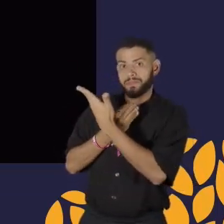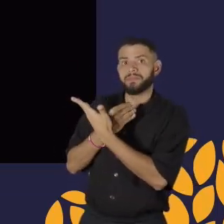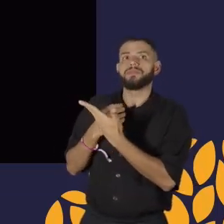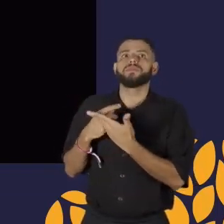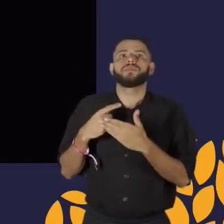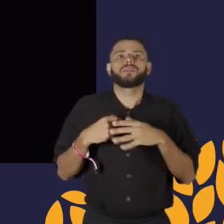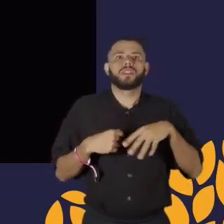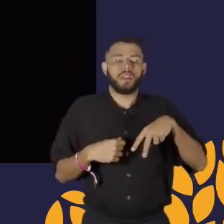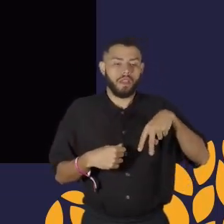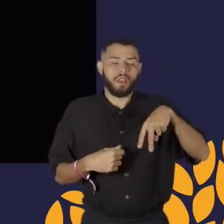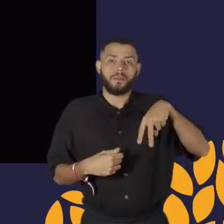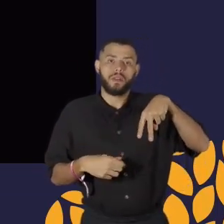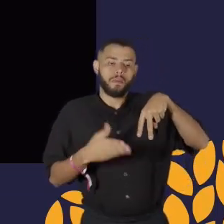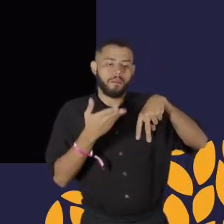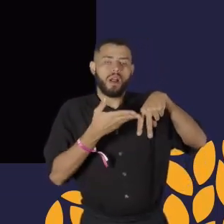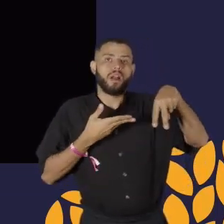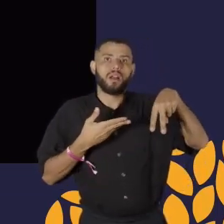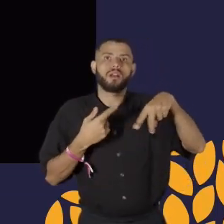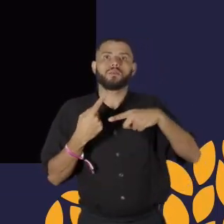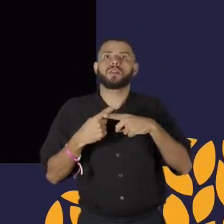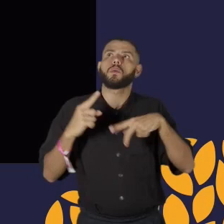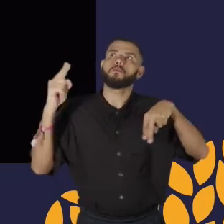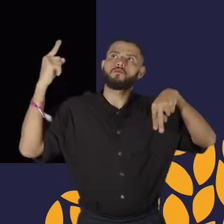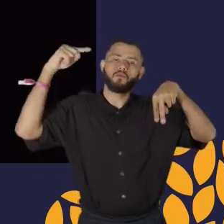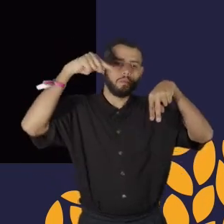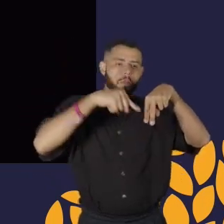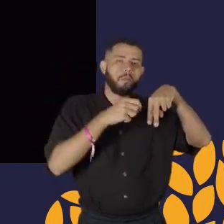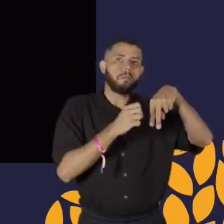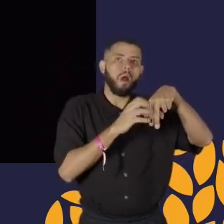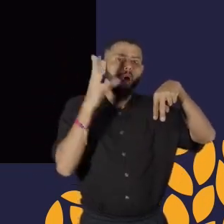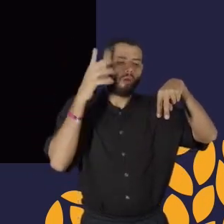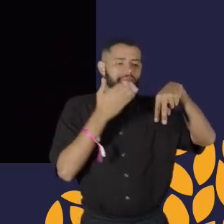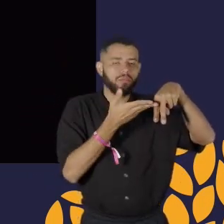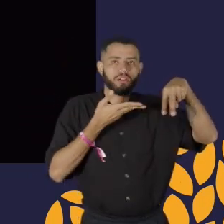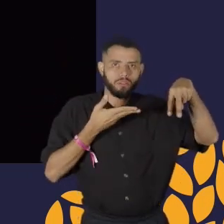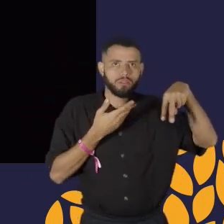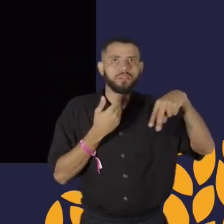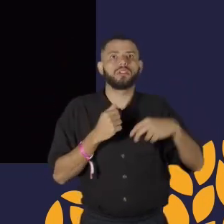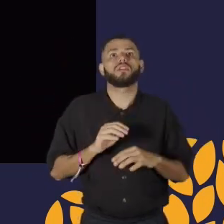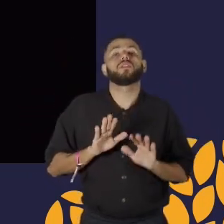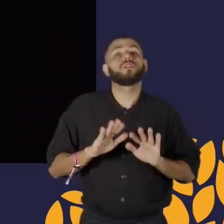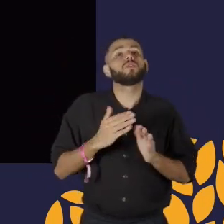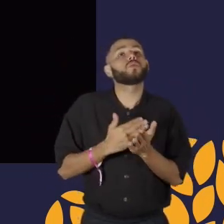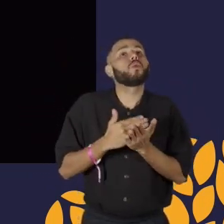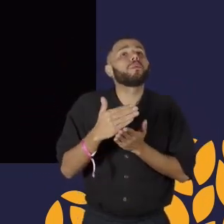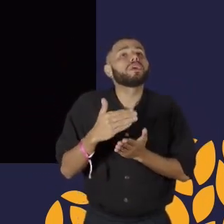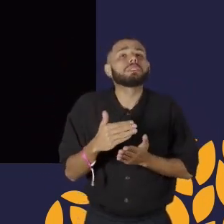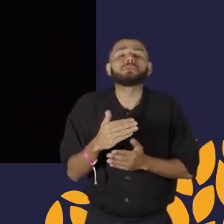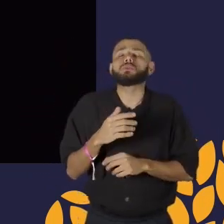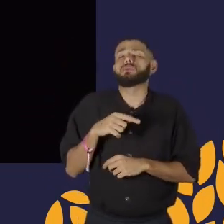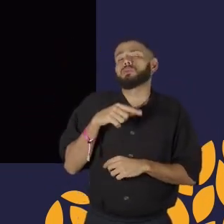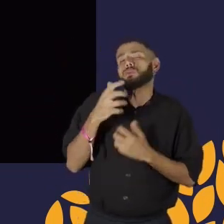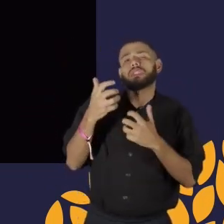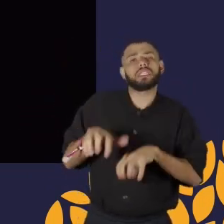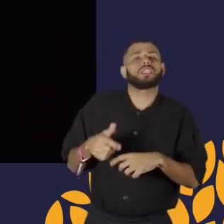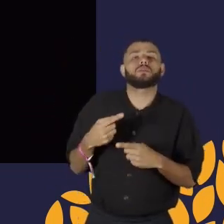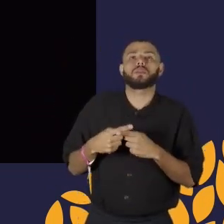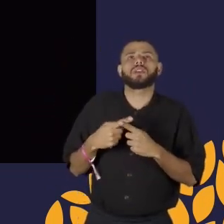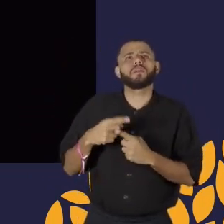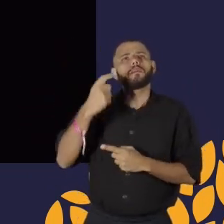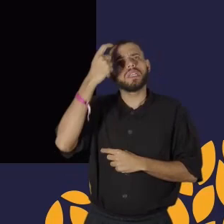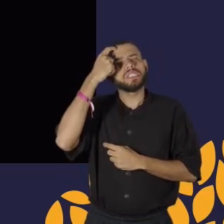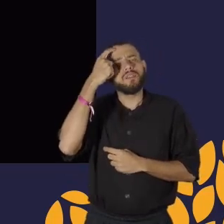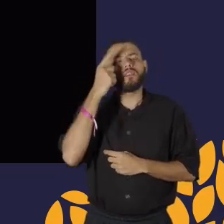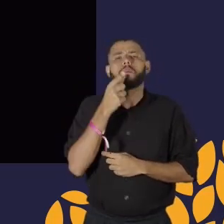da perna esquerda atingida por um míssil em Gaza. Ele conta que no princípio resistiu ao programa porque sempre viu a maconha como